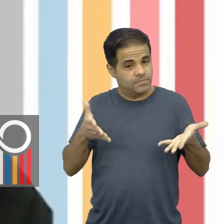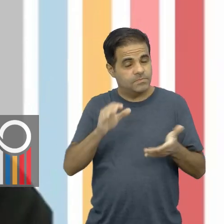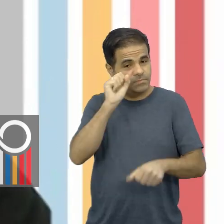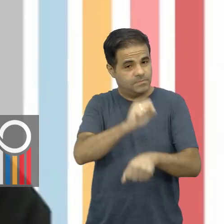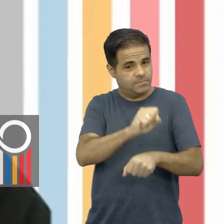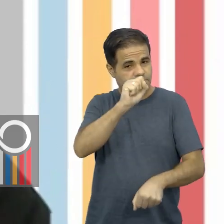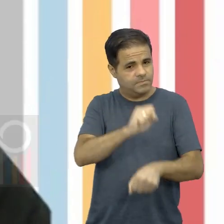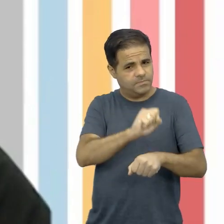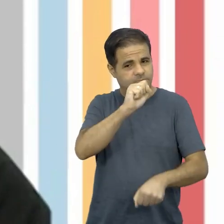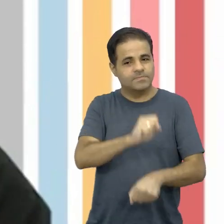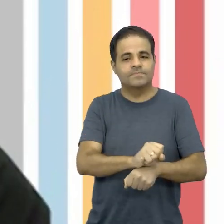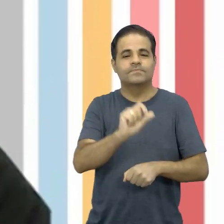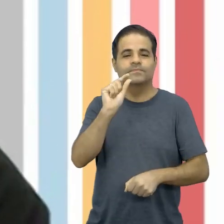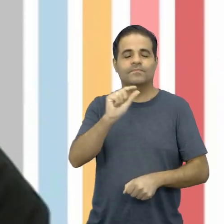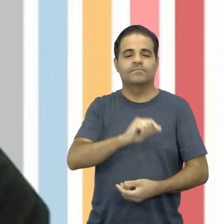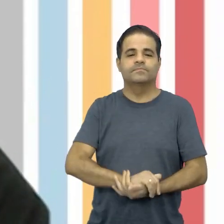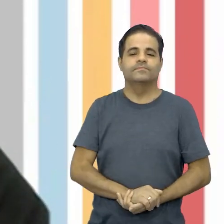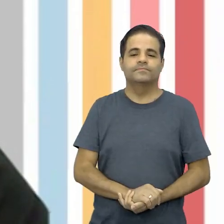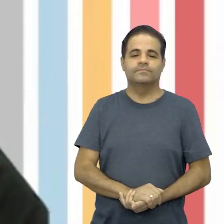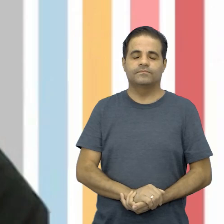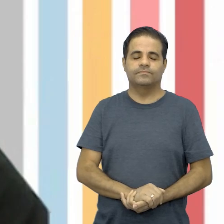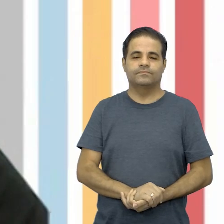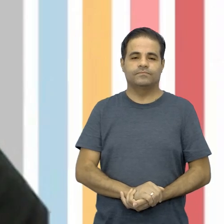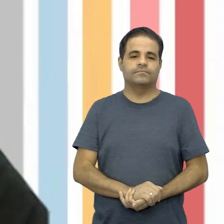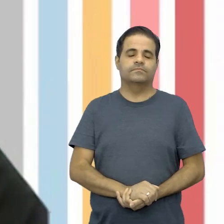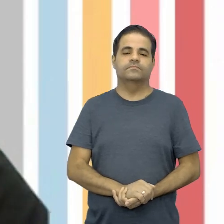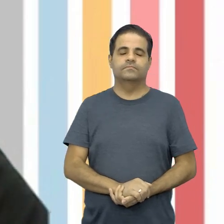por favor.